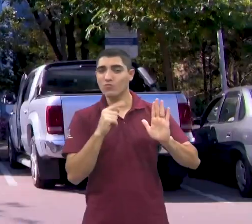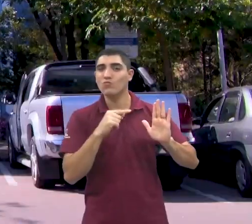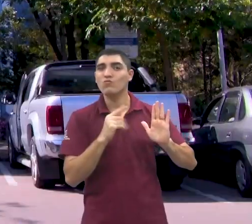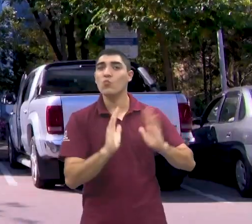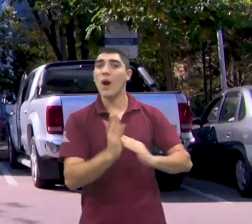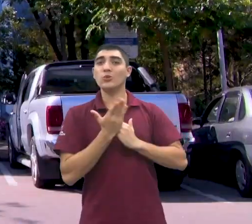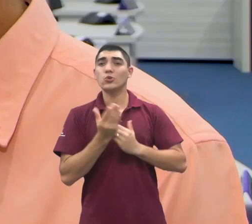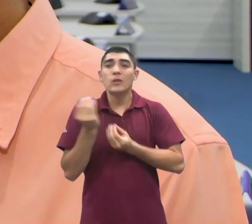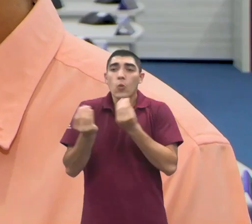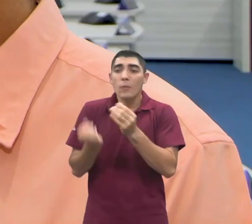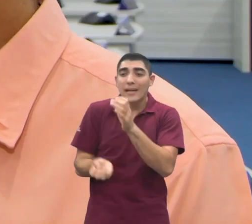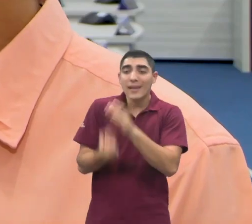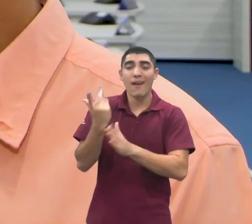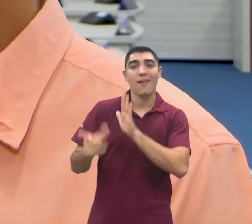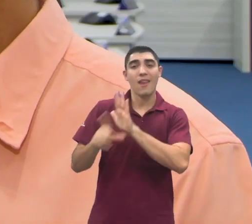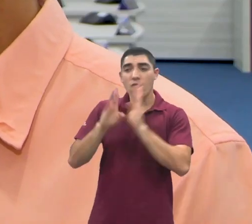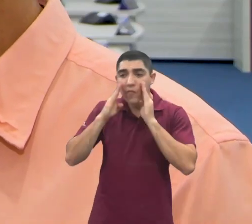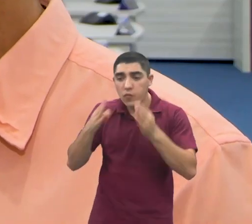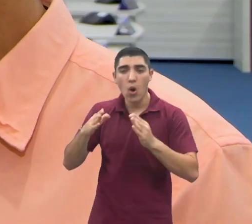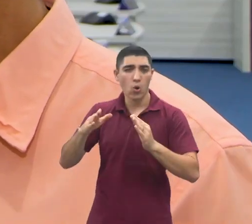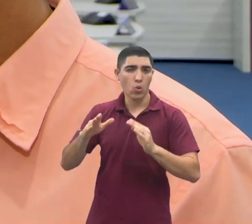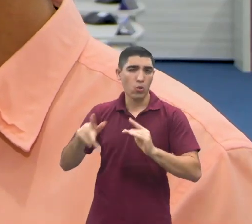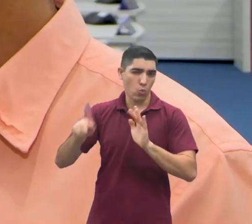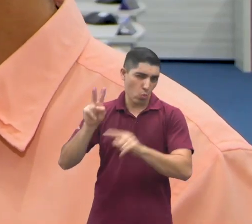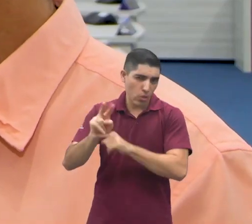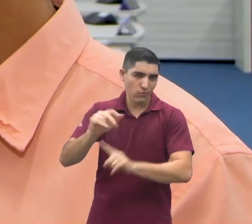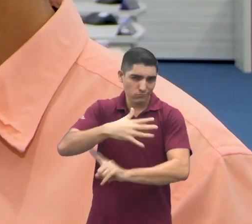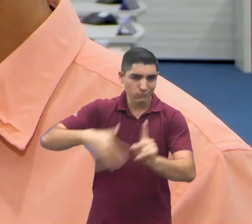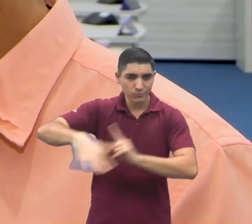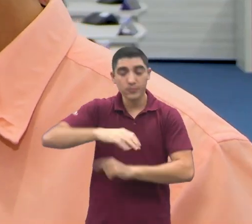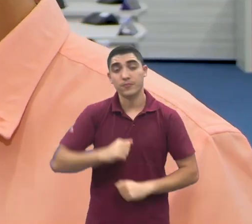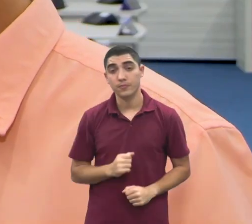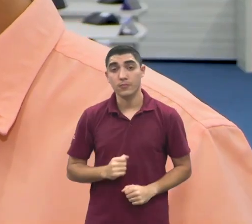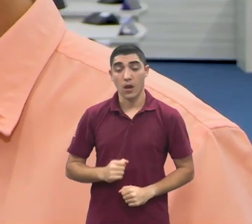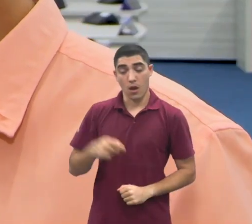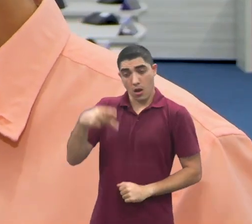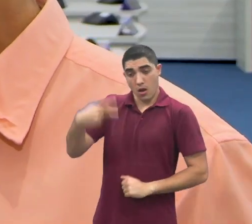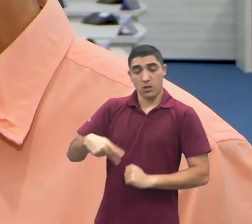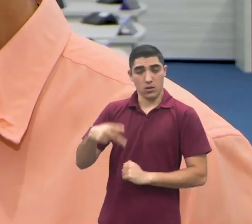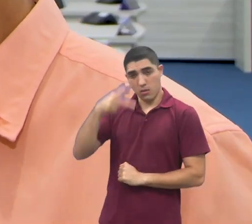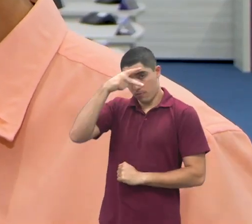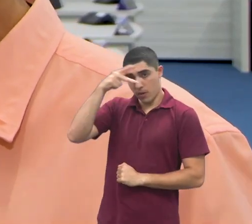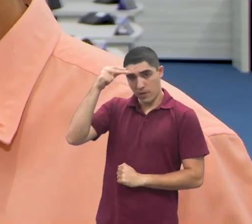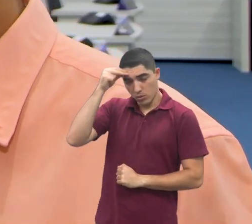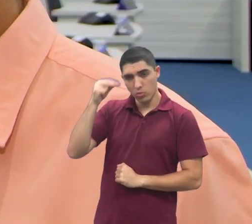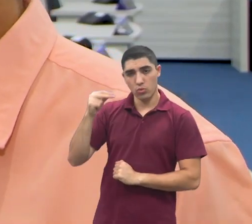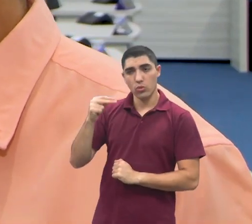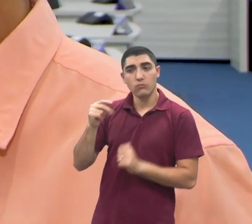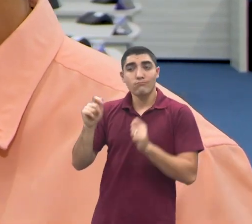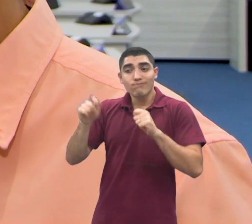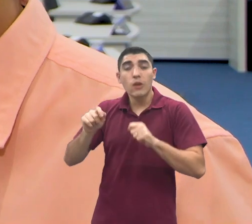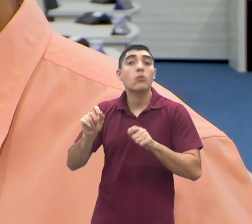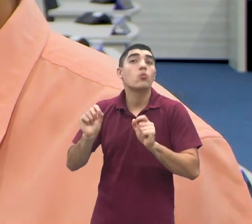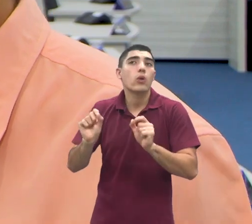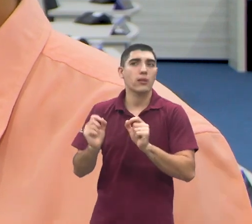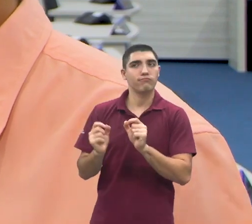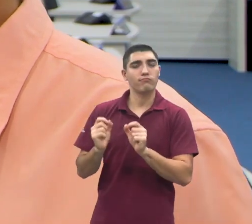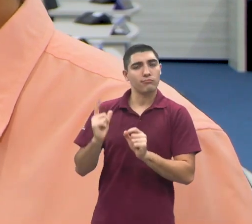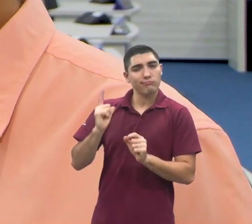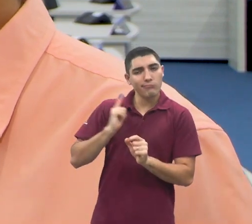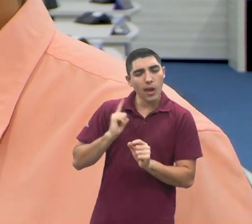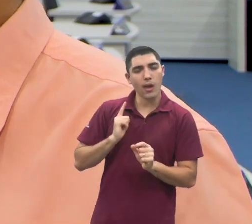políticas ambientais. O que o município pode fazer? Primeiro, existe uma série de documentos, de